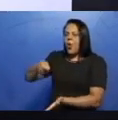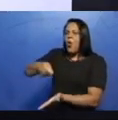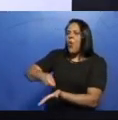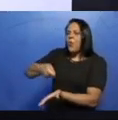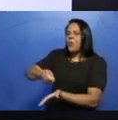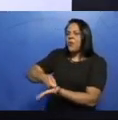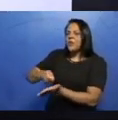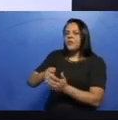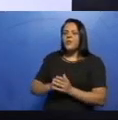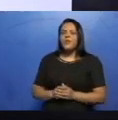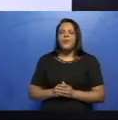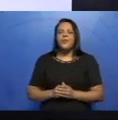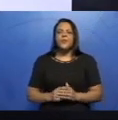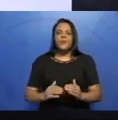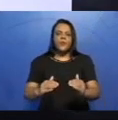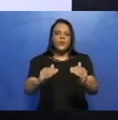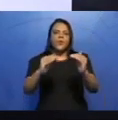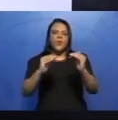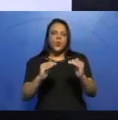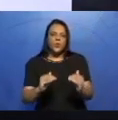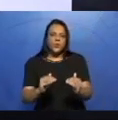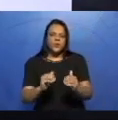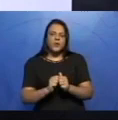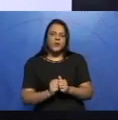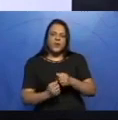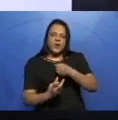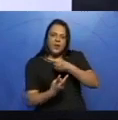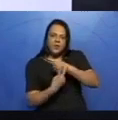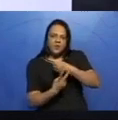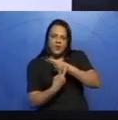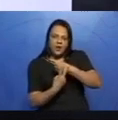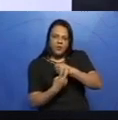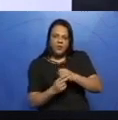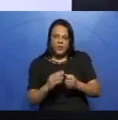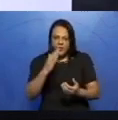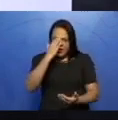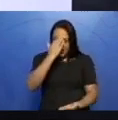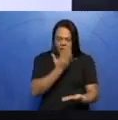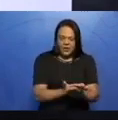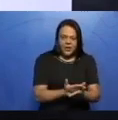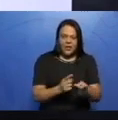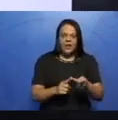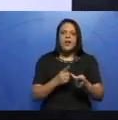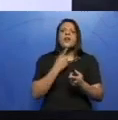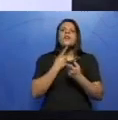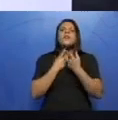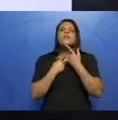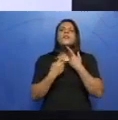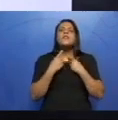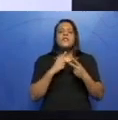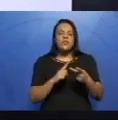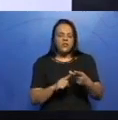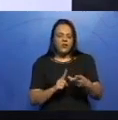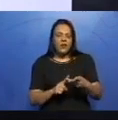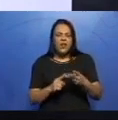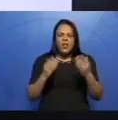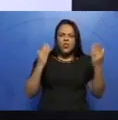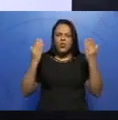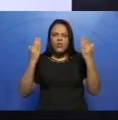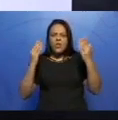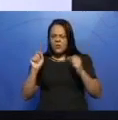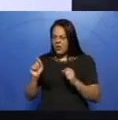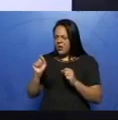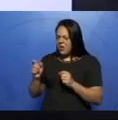E o nosso recurso sexto. Verbos como crer, desejar, duvidar revelam a atitude